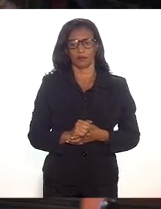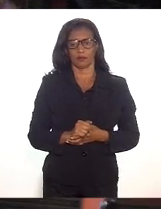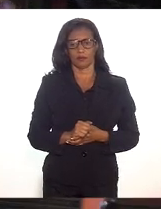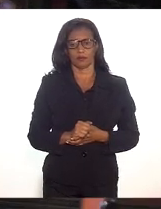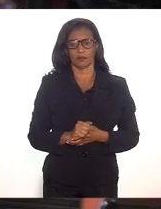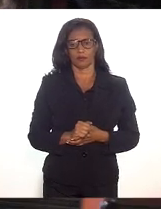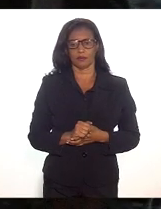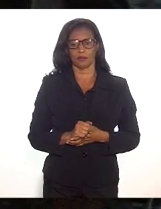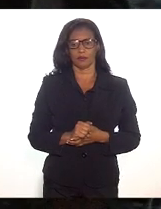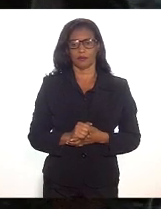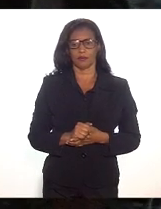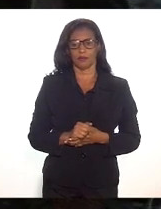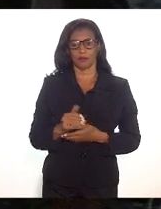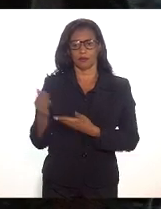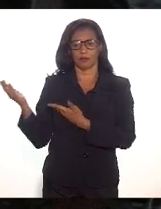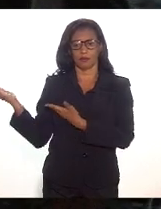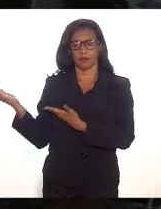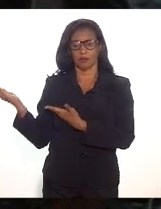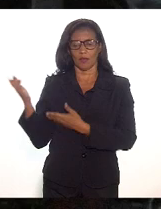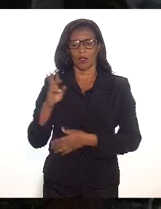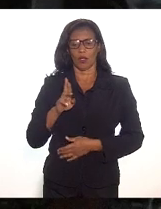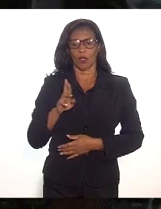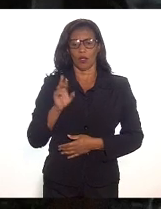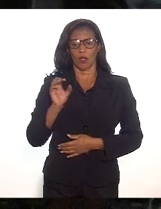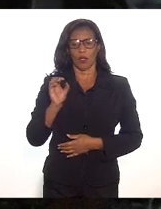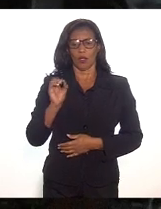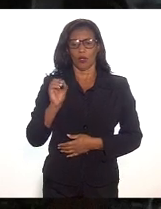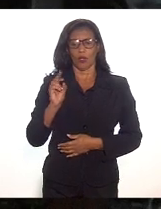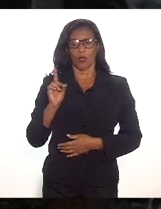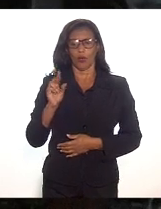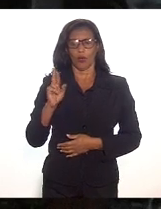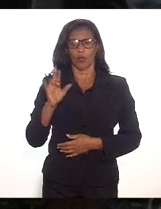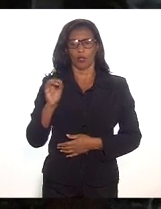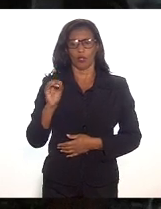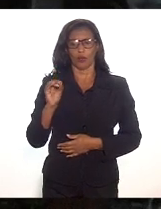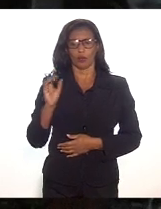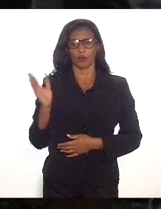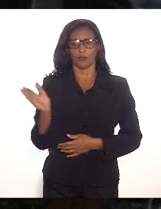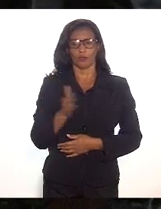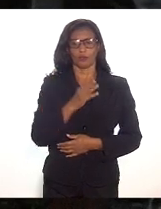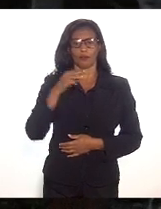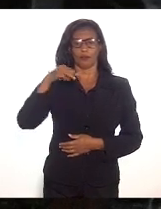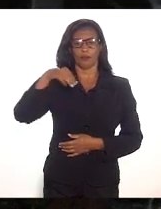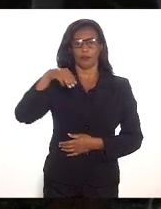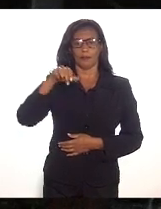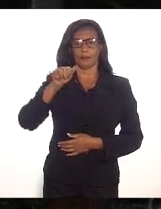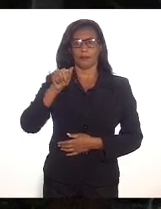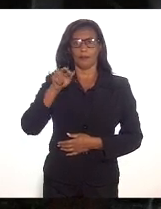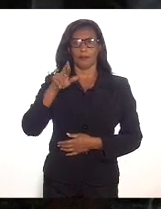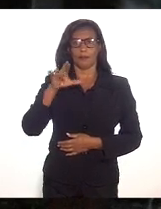Com a palavra, o deputado Márcio Pacheco.